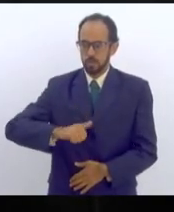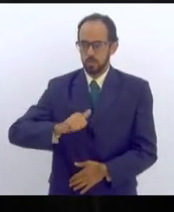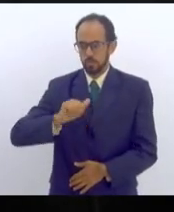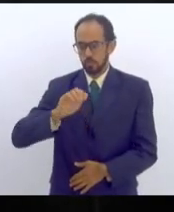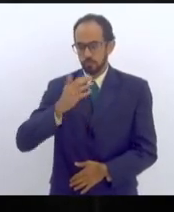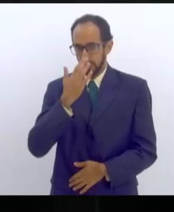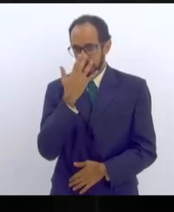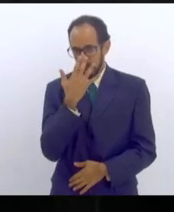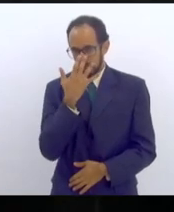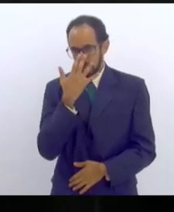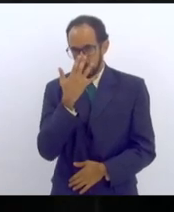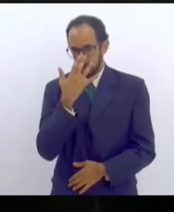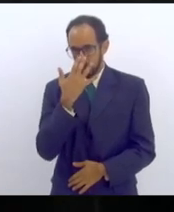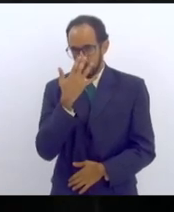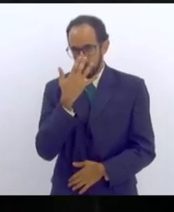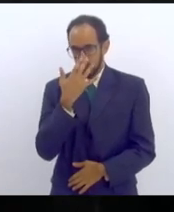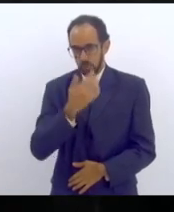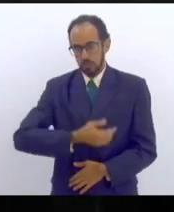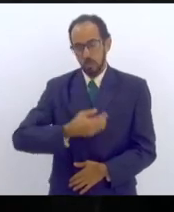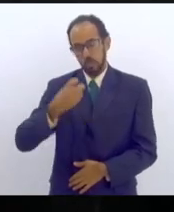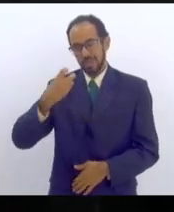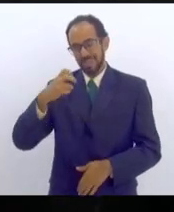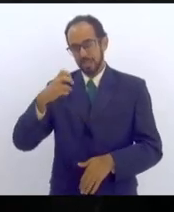fevereiro meu 5º mandato,